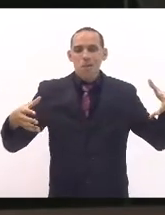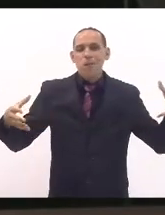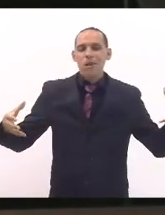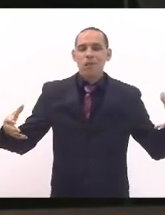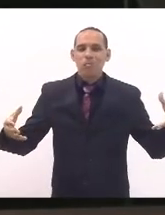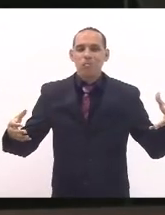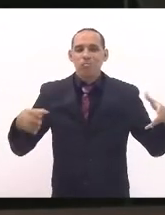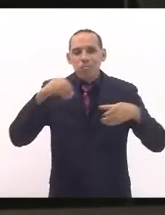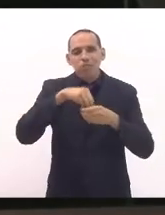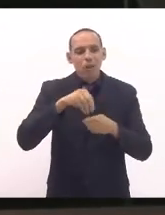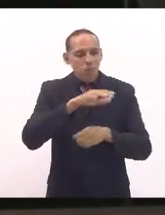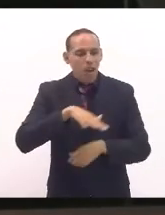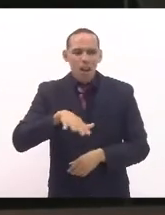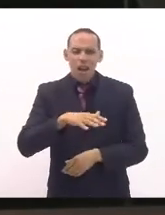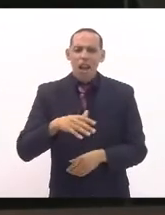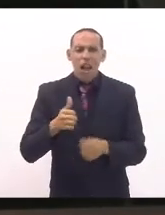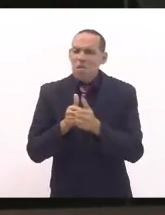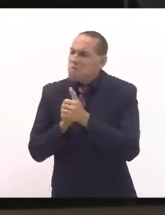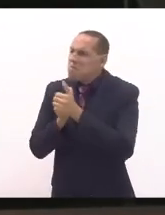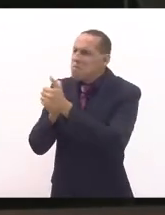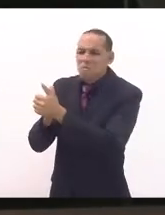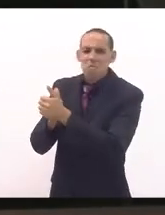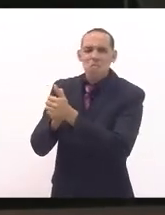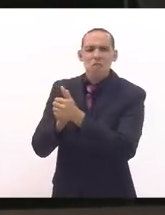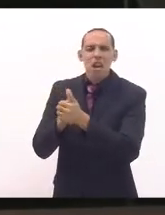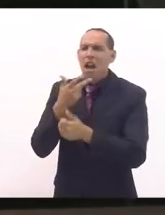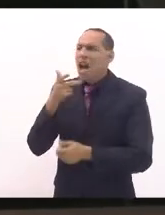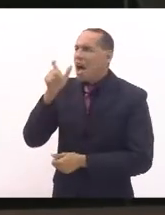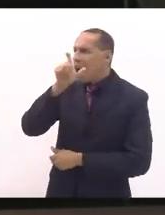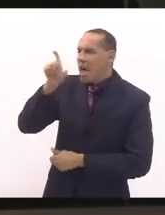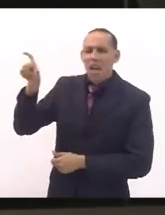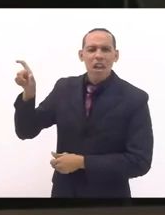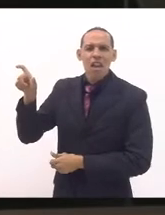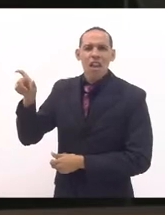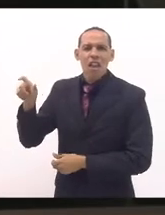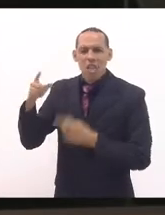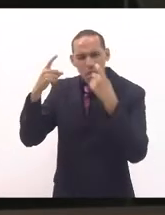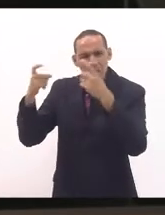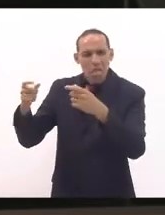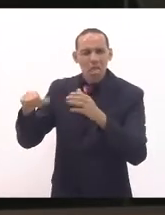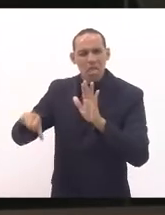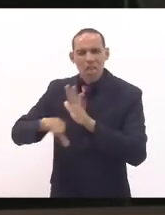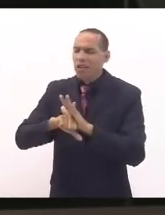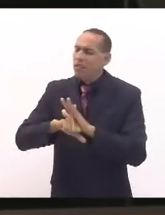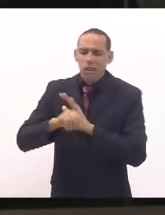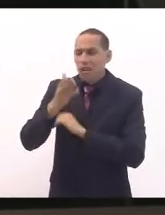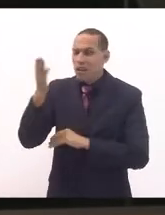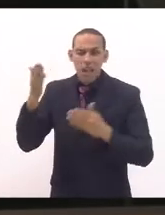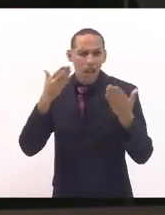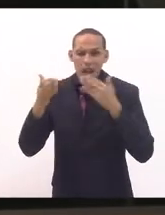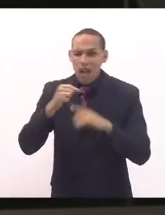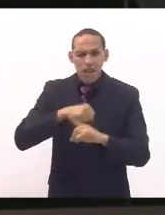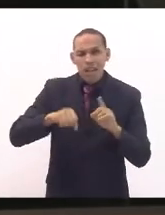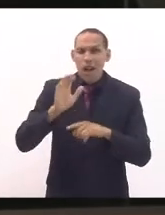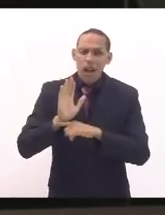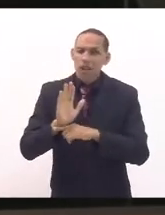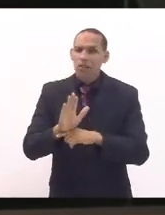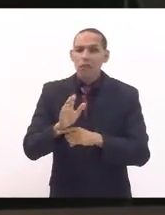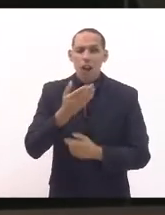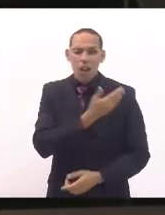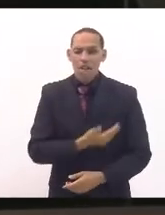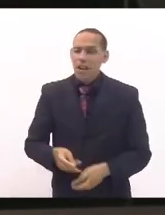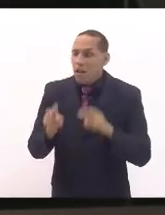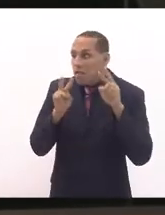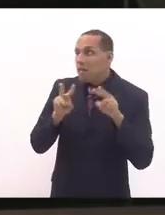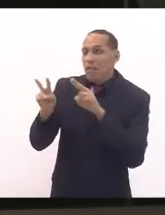Então, ao invés de perseguir, de criminalizar, que essas torcidas sejam vetor de assistência social, que o governo olhe para elas como